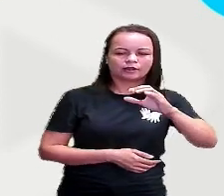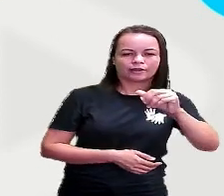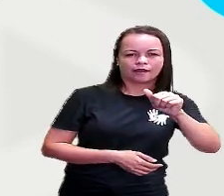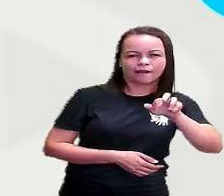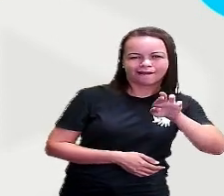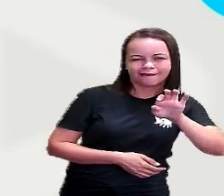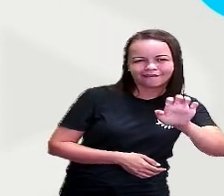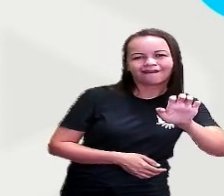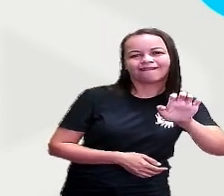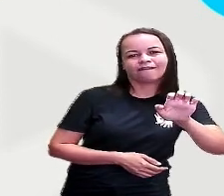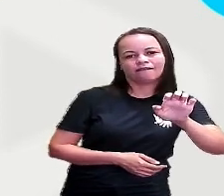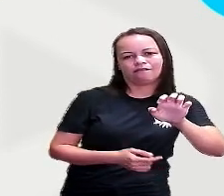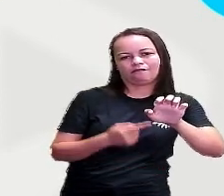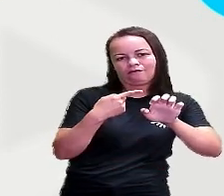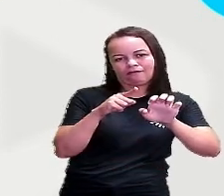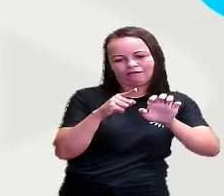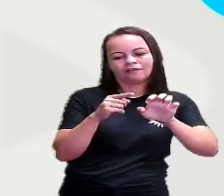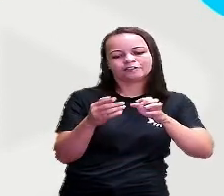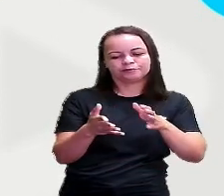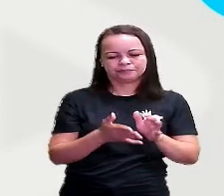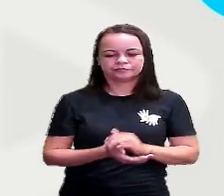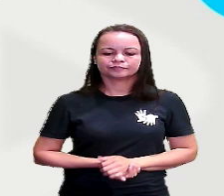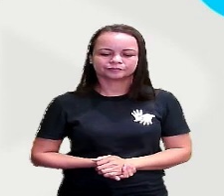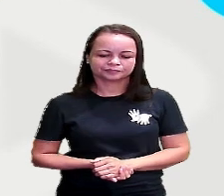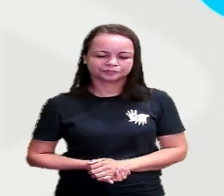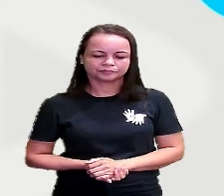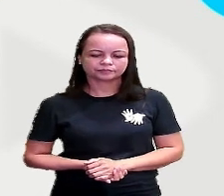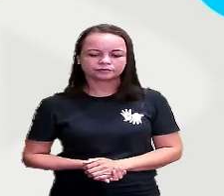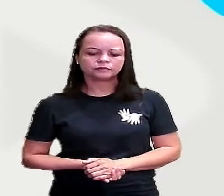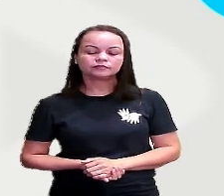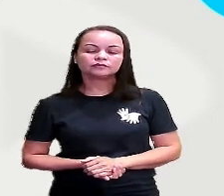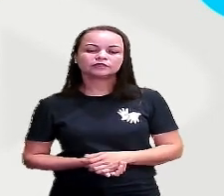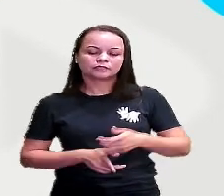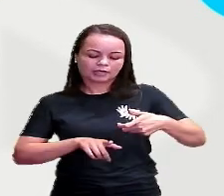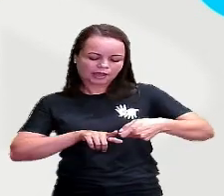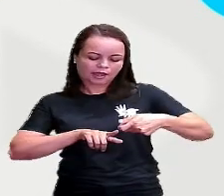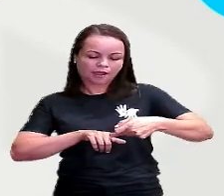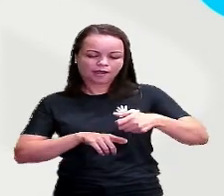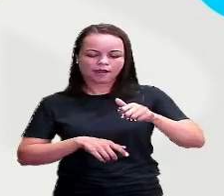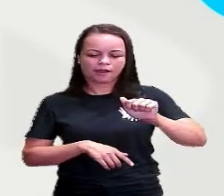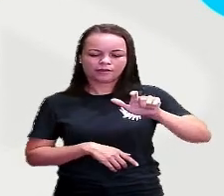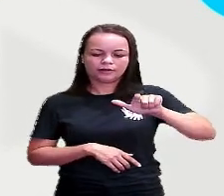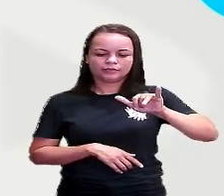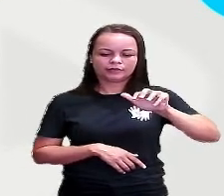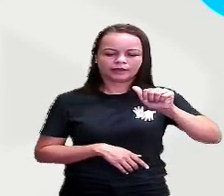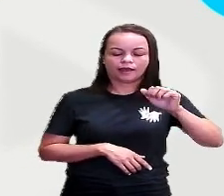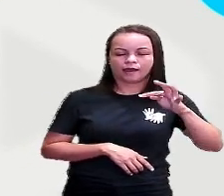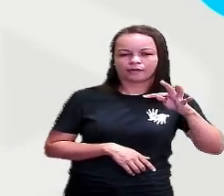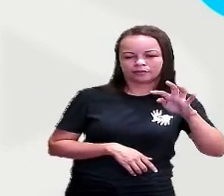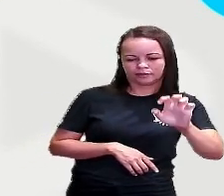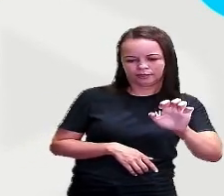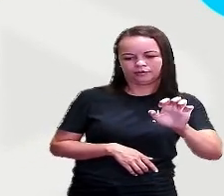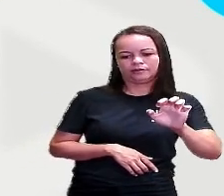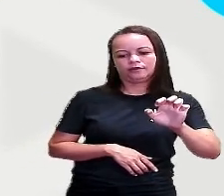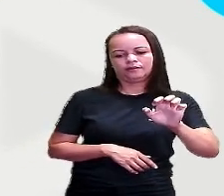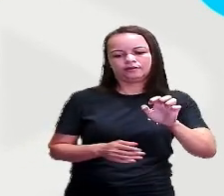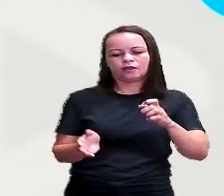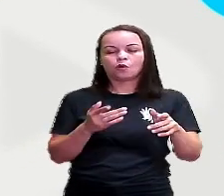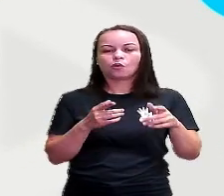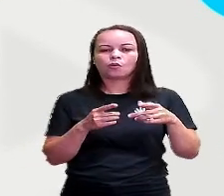demora mais na última? Alicate tem 4 sílabas. Quando a gente chama a